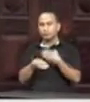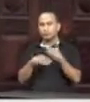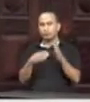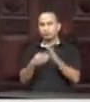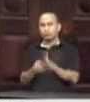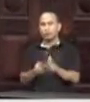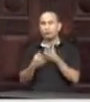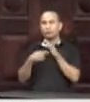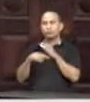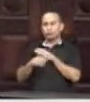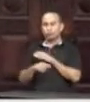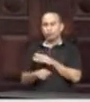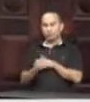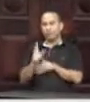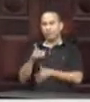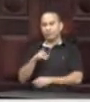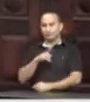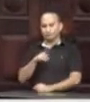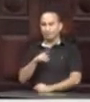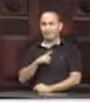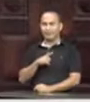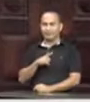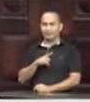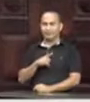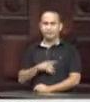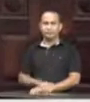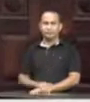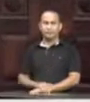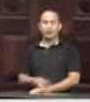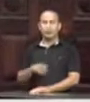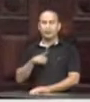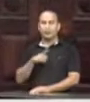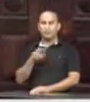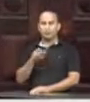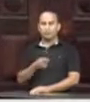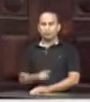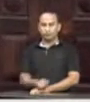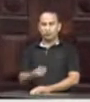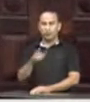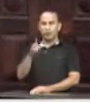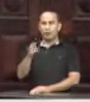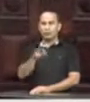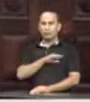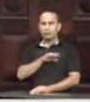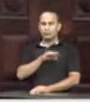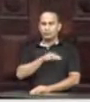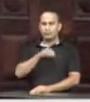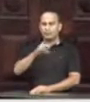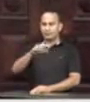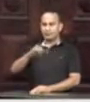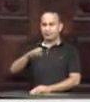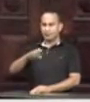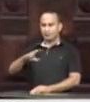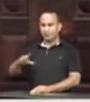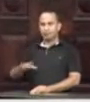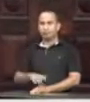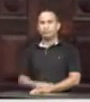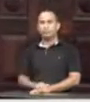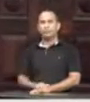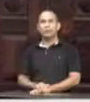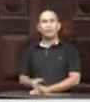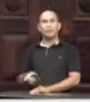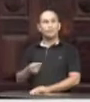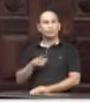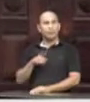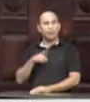os fundos que já existem. Nós temos o fundo da Polícia Civil, nós